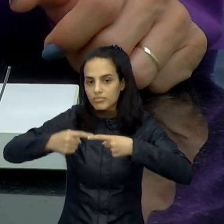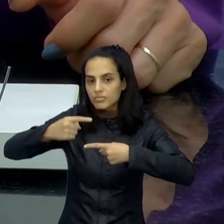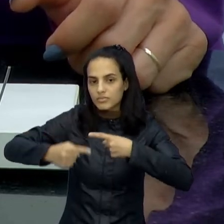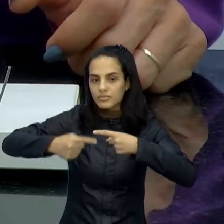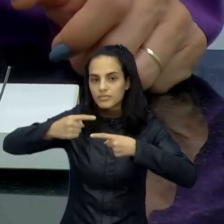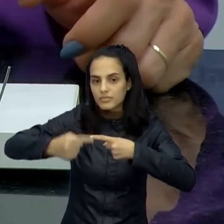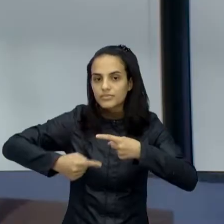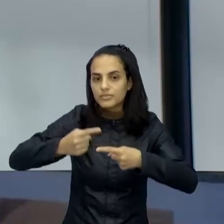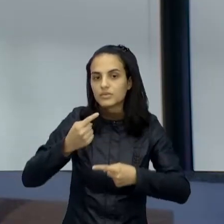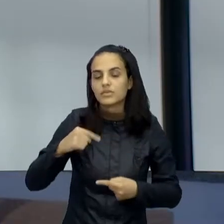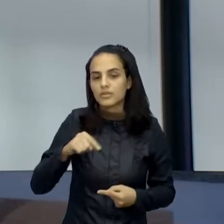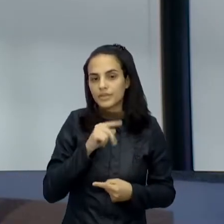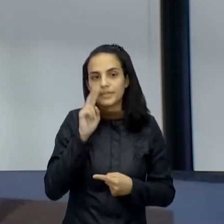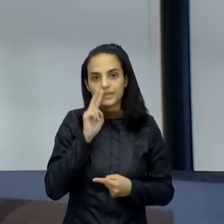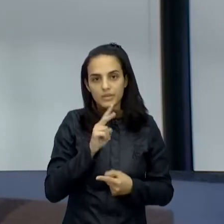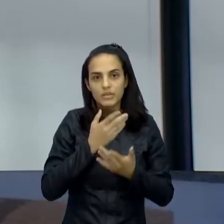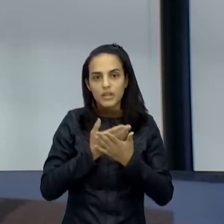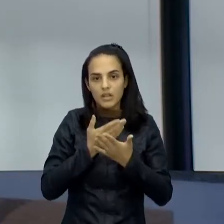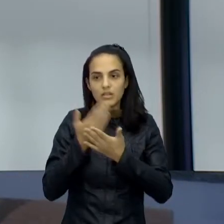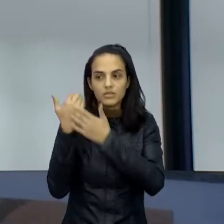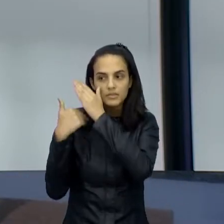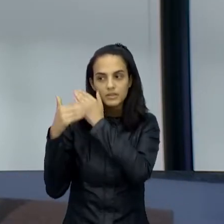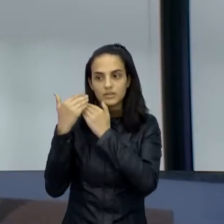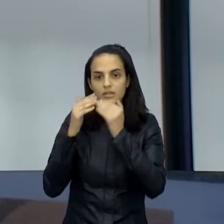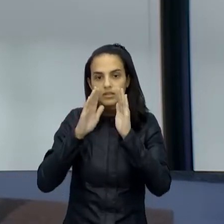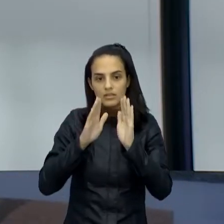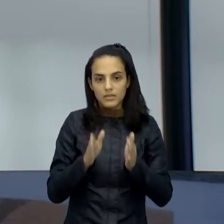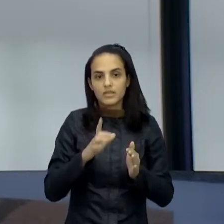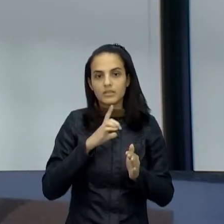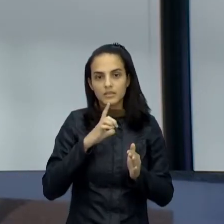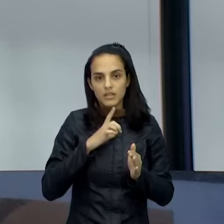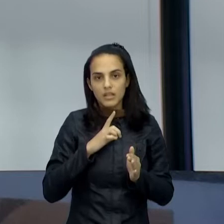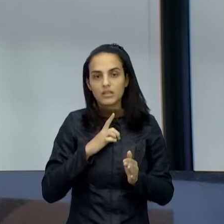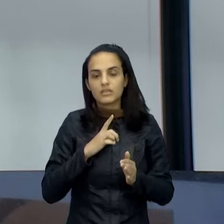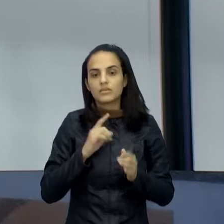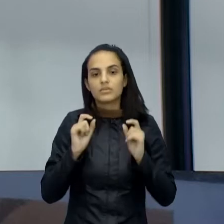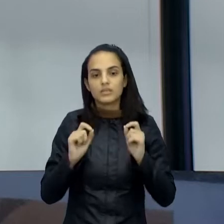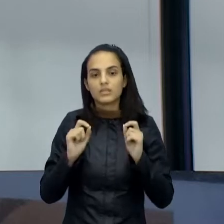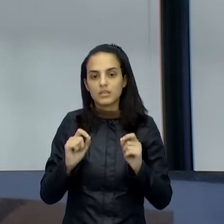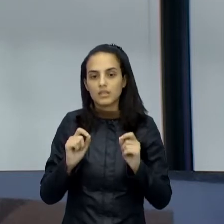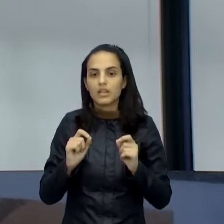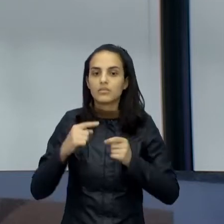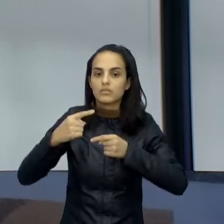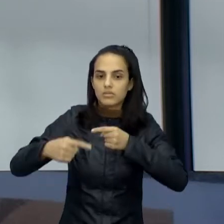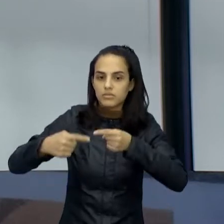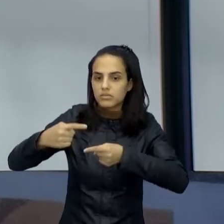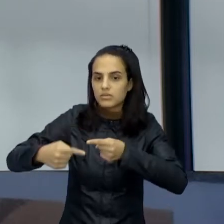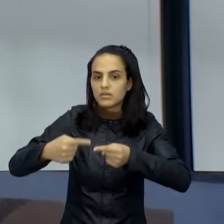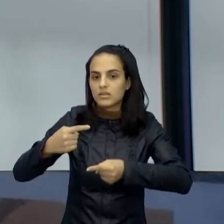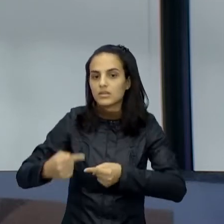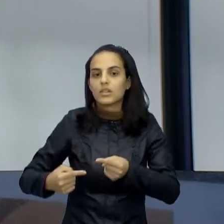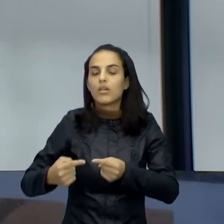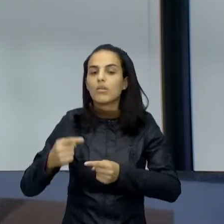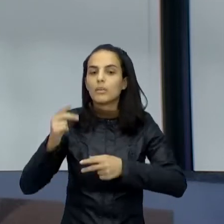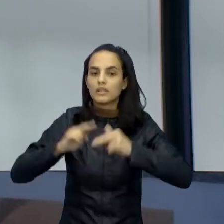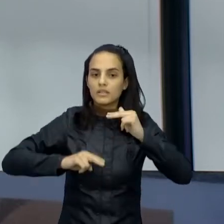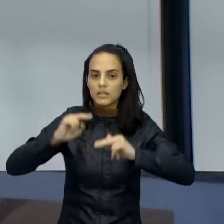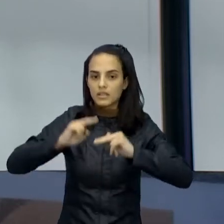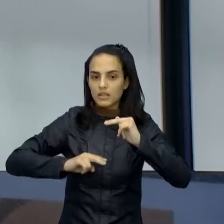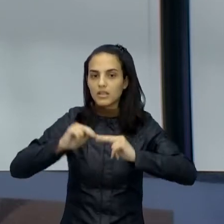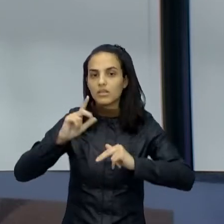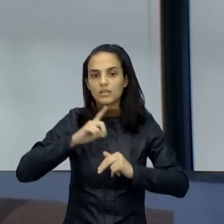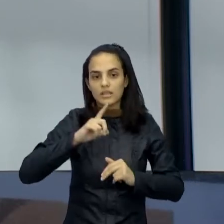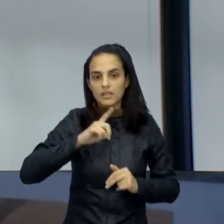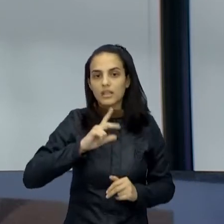O gerador a gente já viu na aula passada, vou trazer aqui, ó, tem um esquema de gerador. O gerador é aquele equipamento que tem ímãs